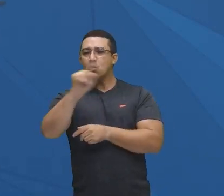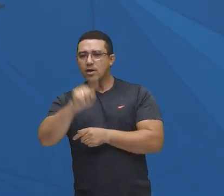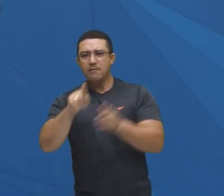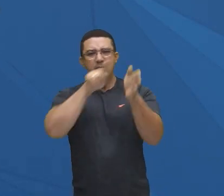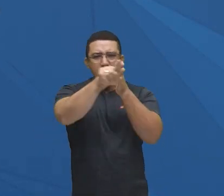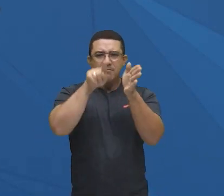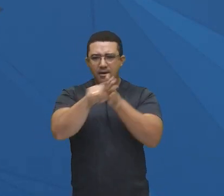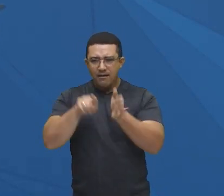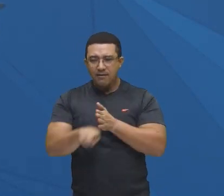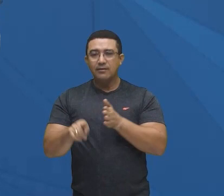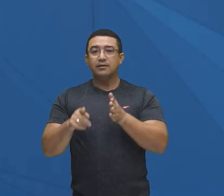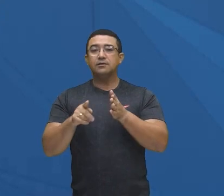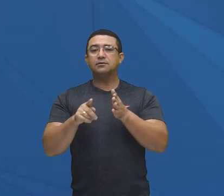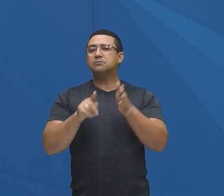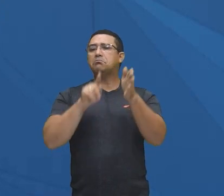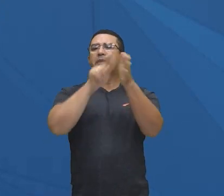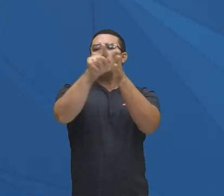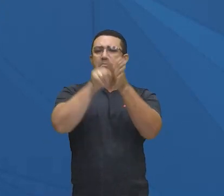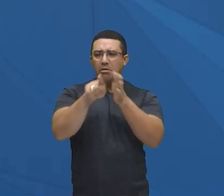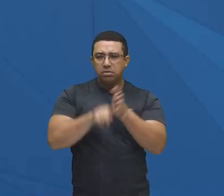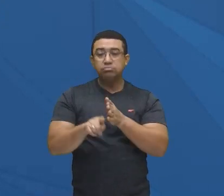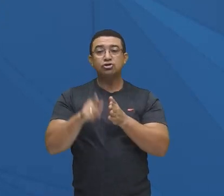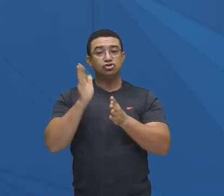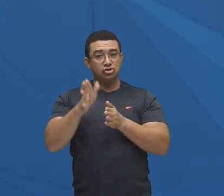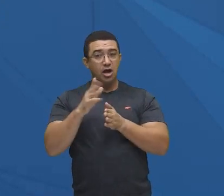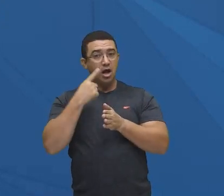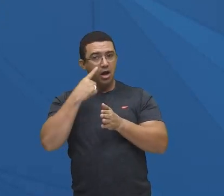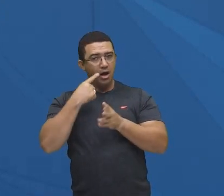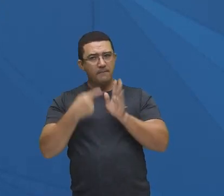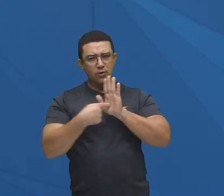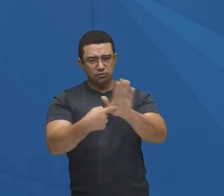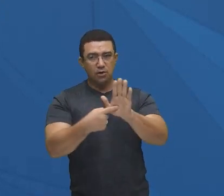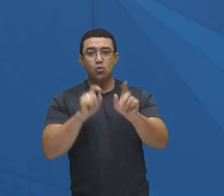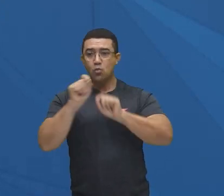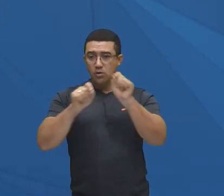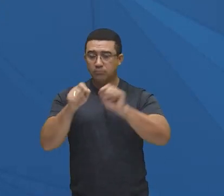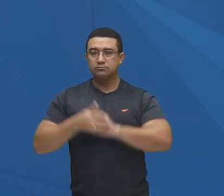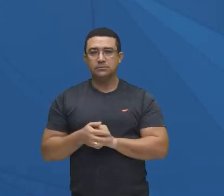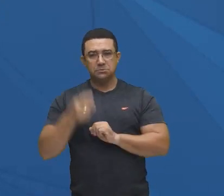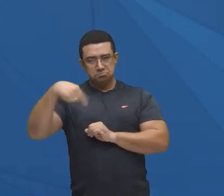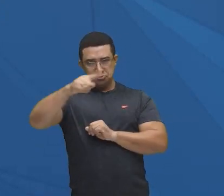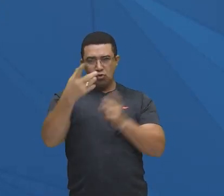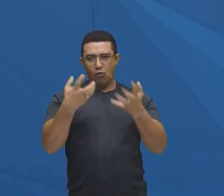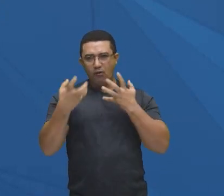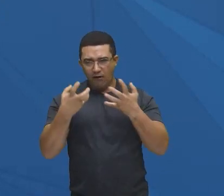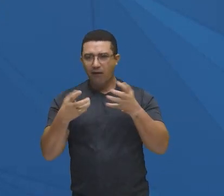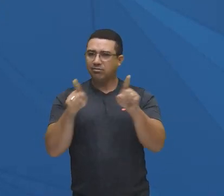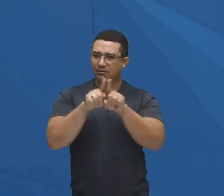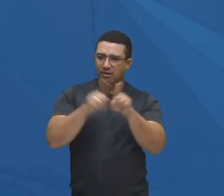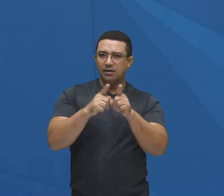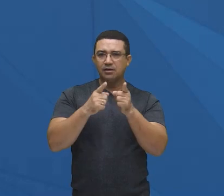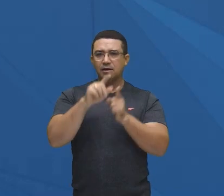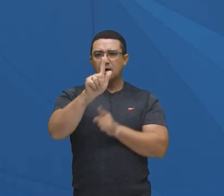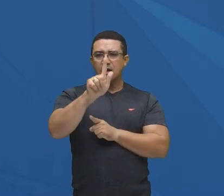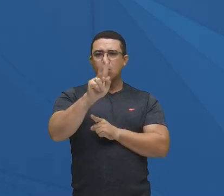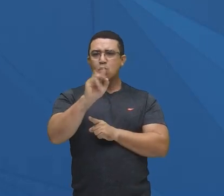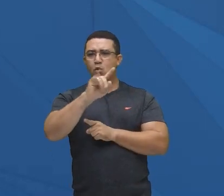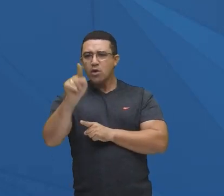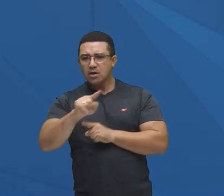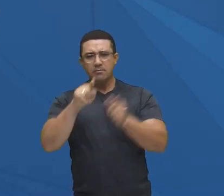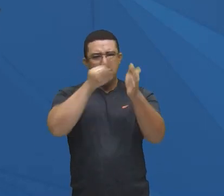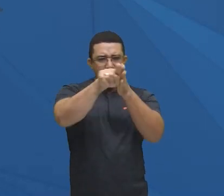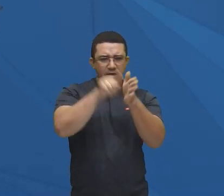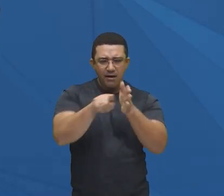legal. E nesse quiz, gente, eu vou já logo chamar a atenção para vocês. Quem quiser participar do quiz e da enquete, vocês vão ter que fazer